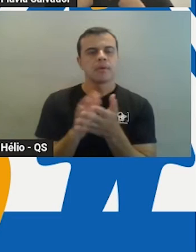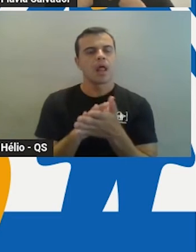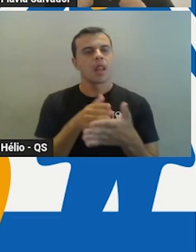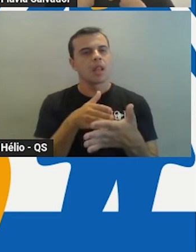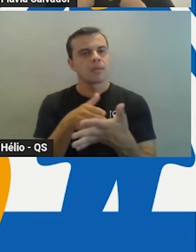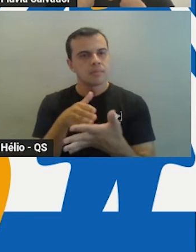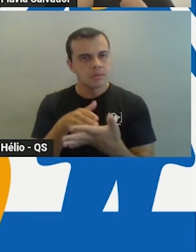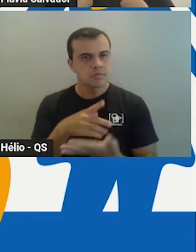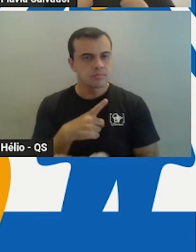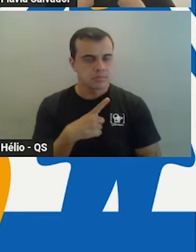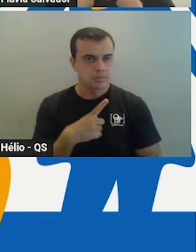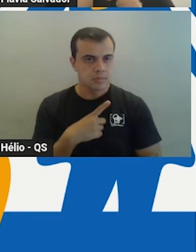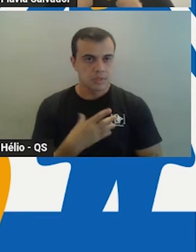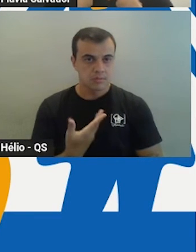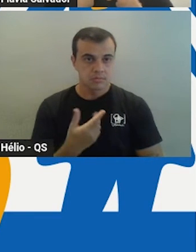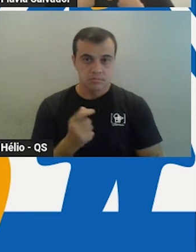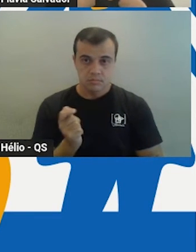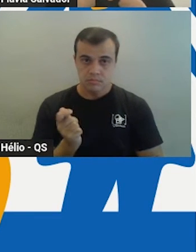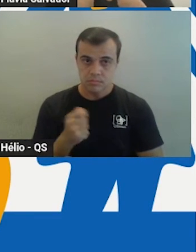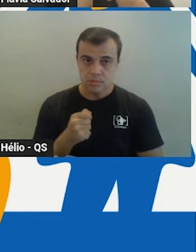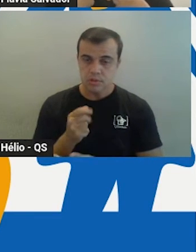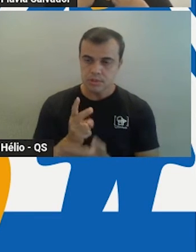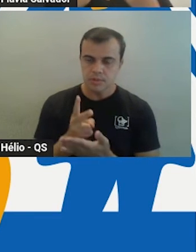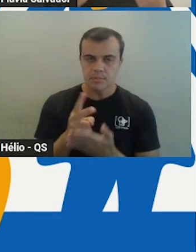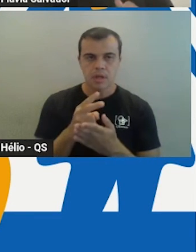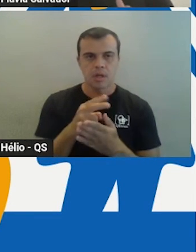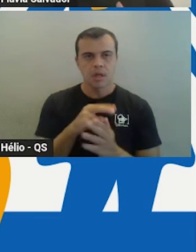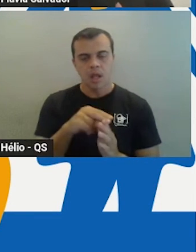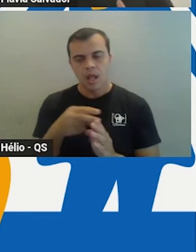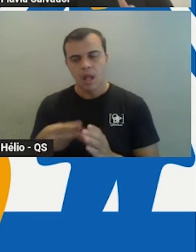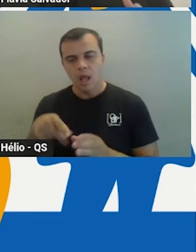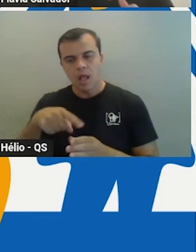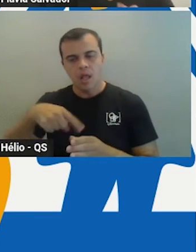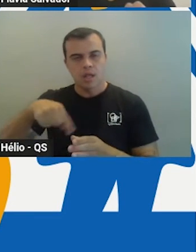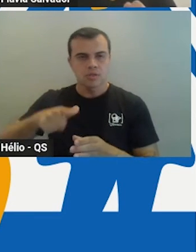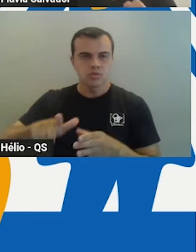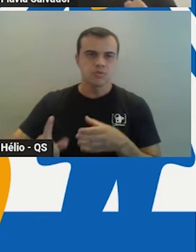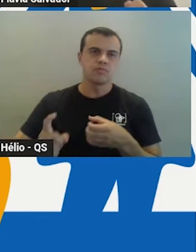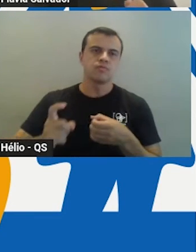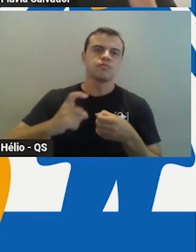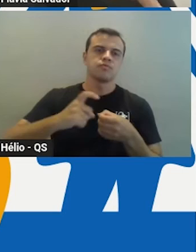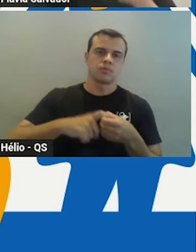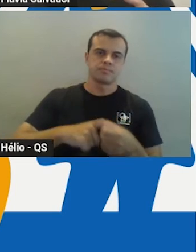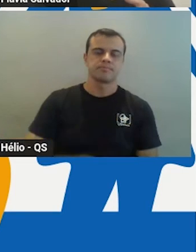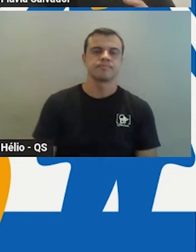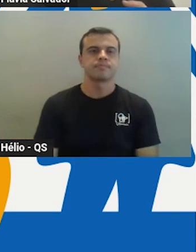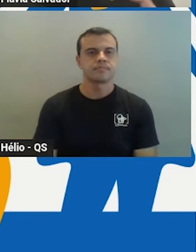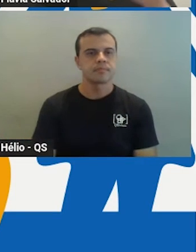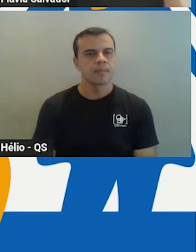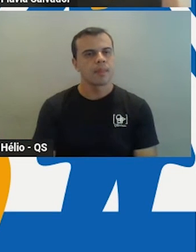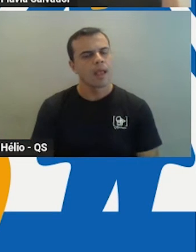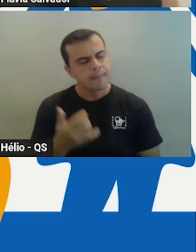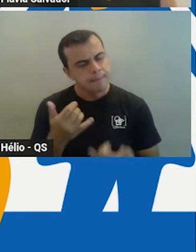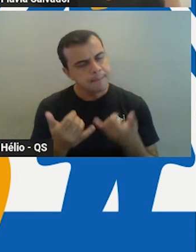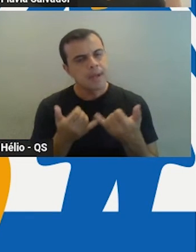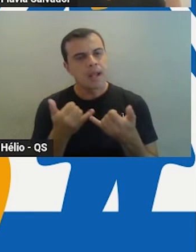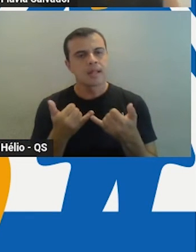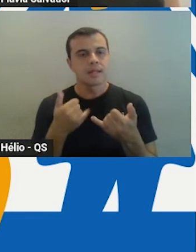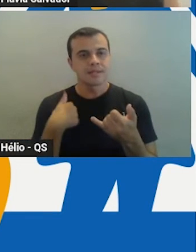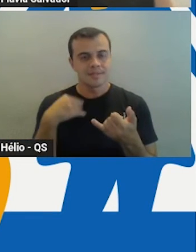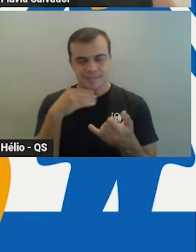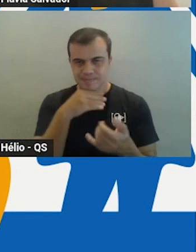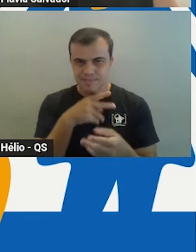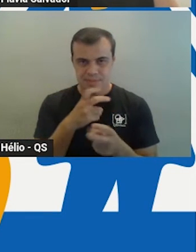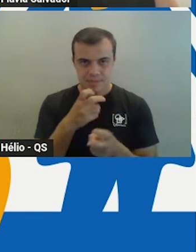limitações que eles têm, eles vão toda hora cair na lava e vão ter que voltar para trás. Né? É muito brincadeira. E aí vocês percebem